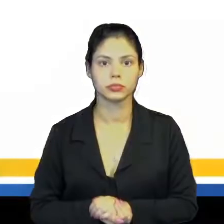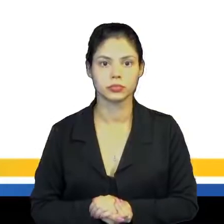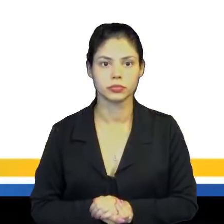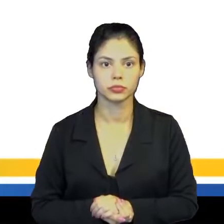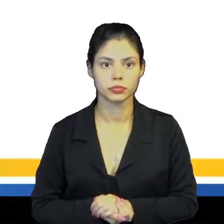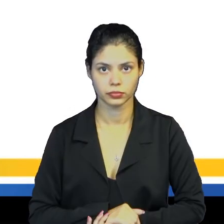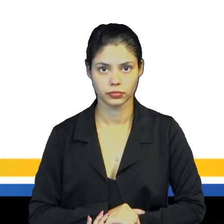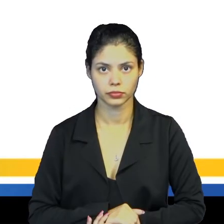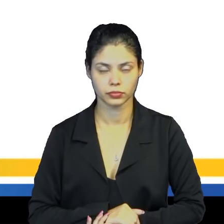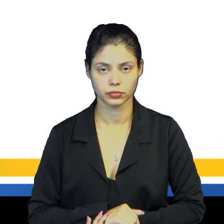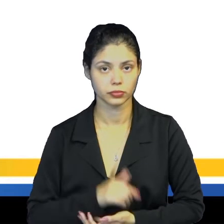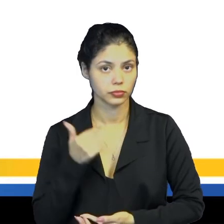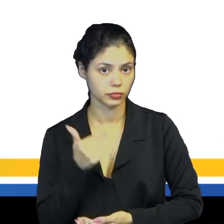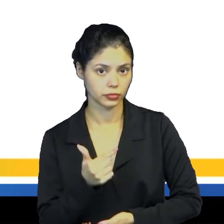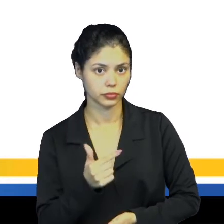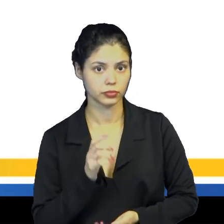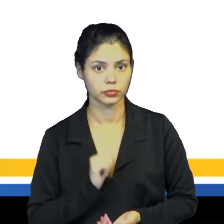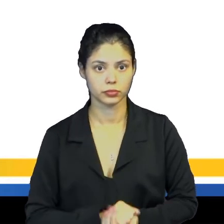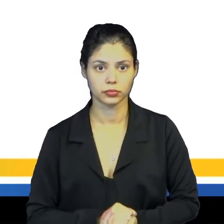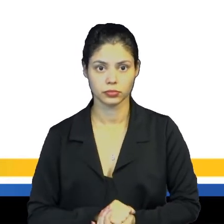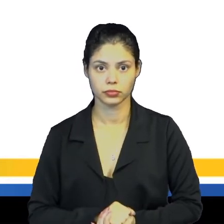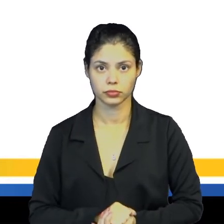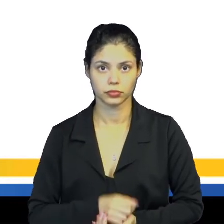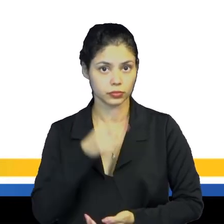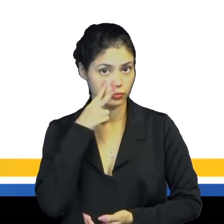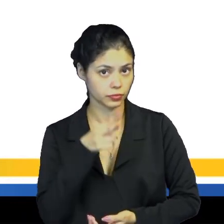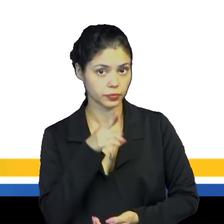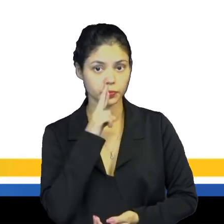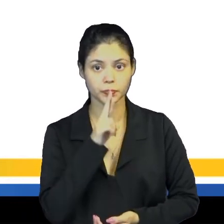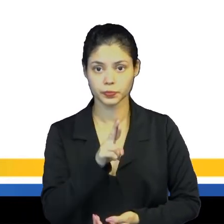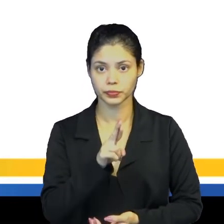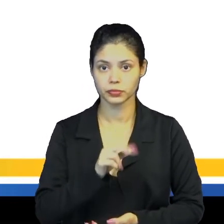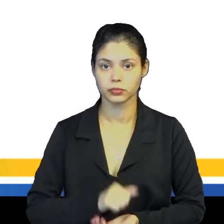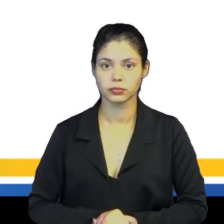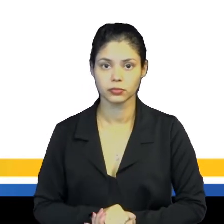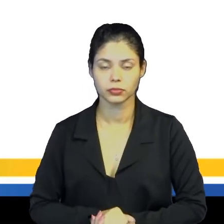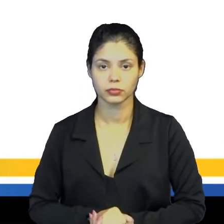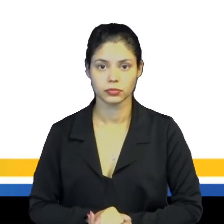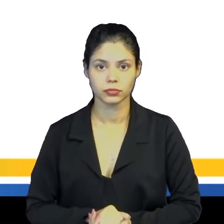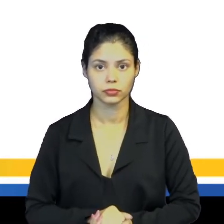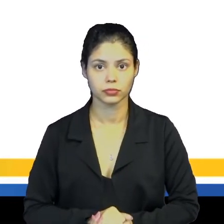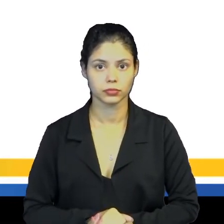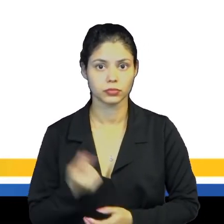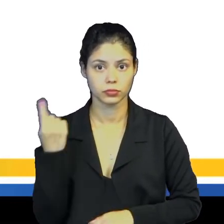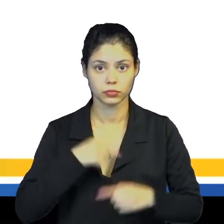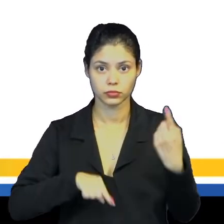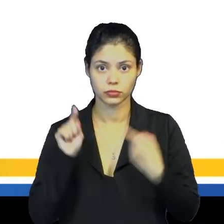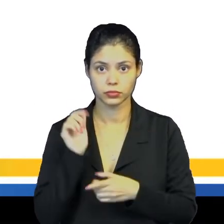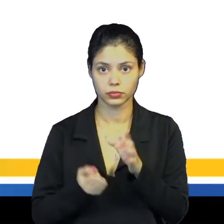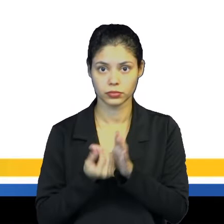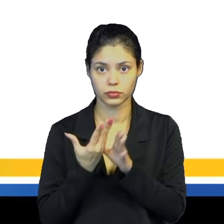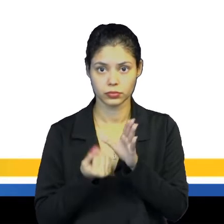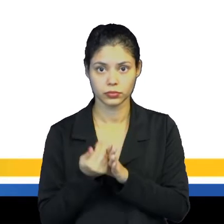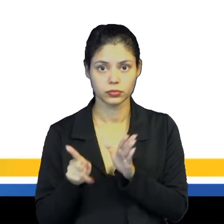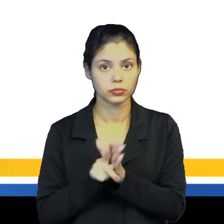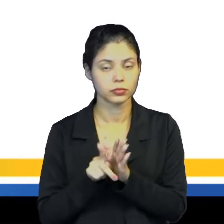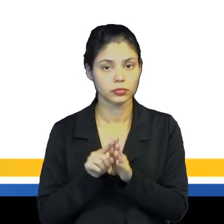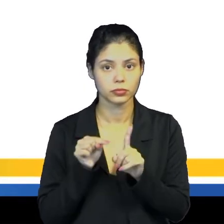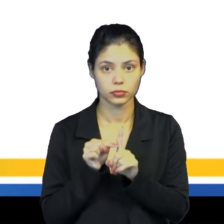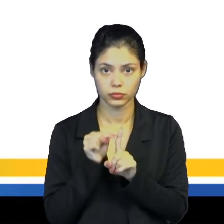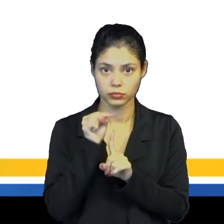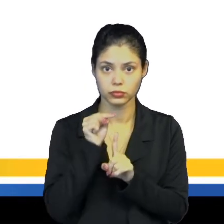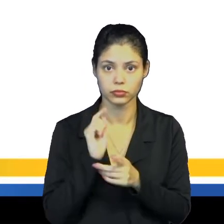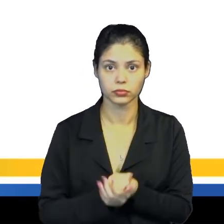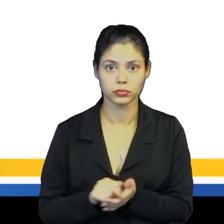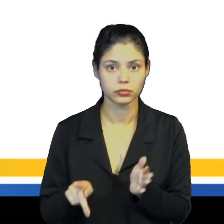próxima questão. Questão número 2. Vamos para a resposta? O sucesso reprodutivo depende da